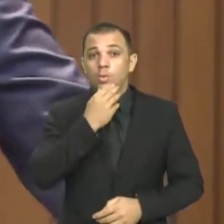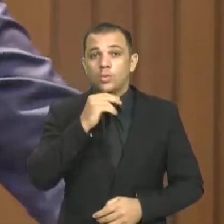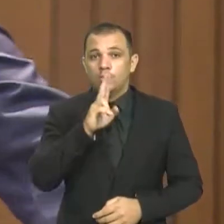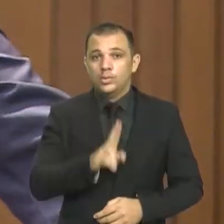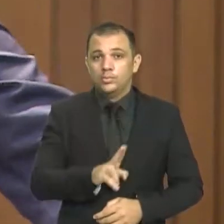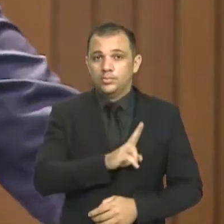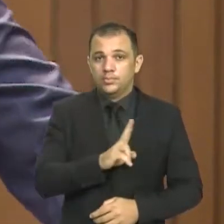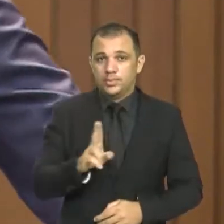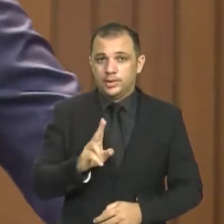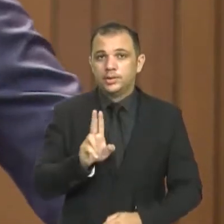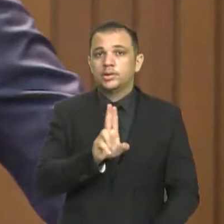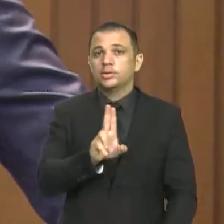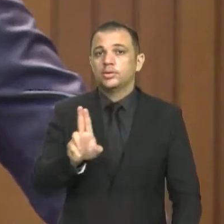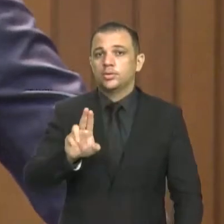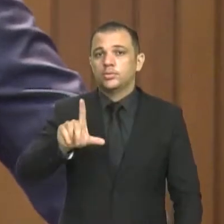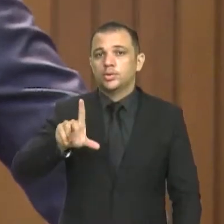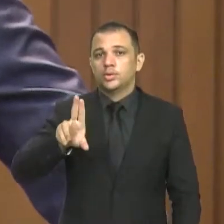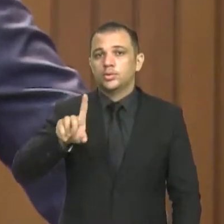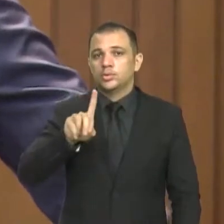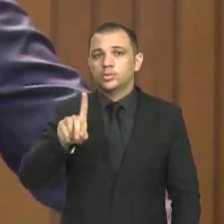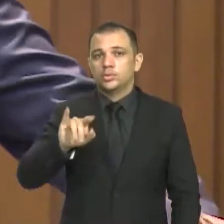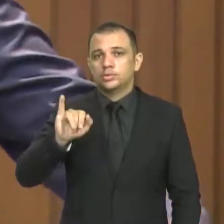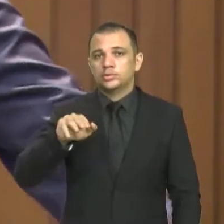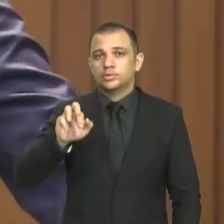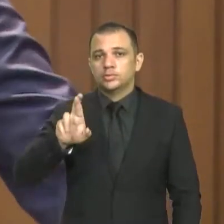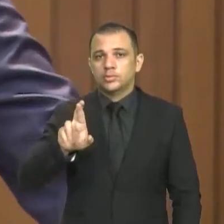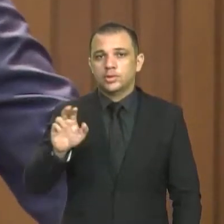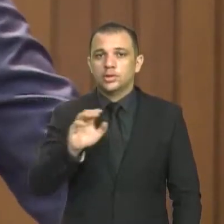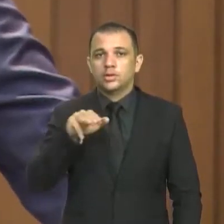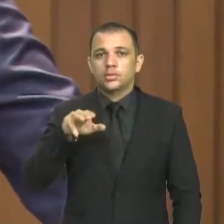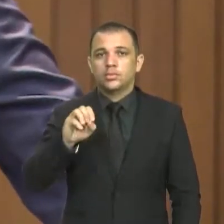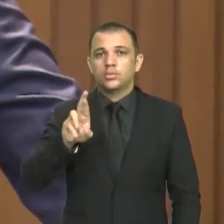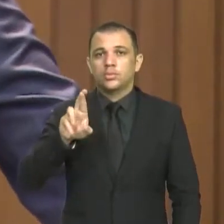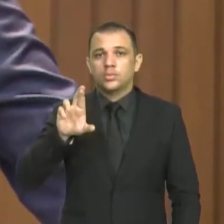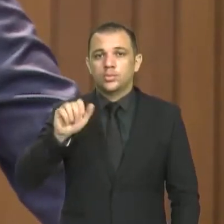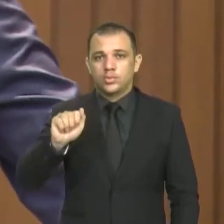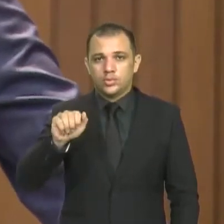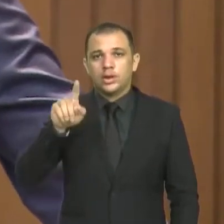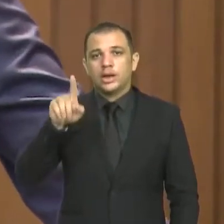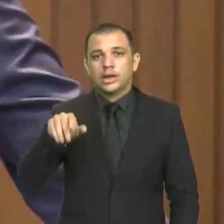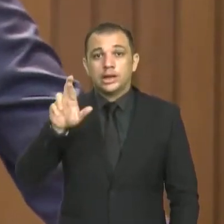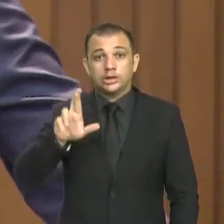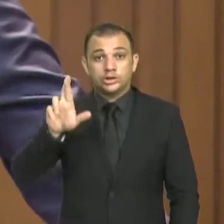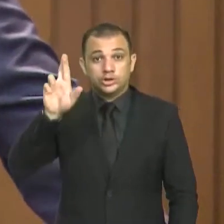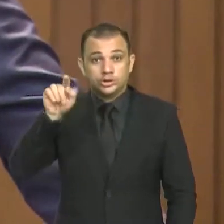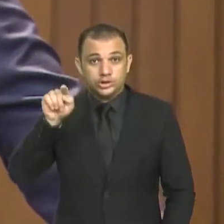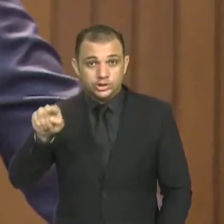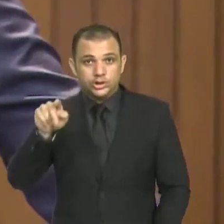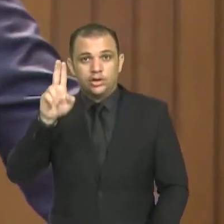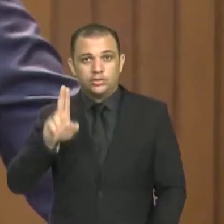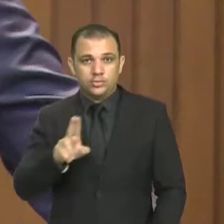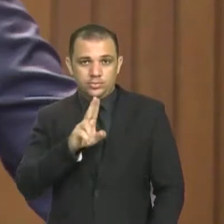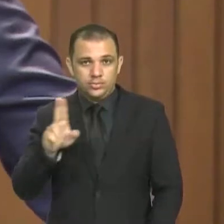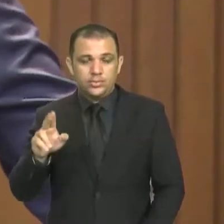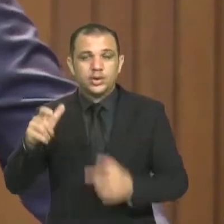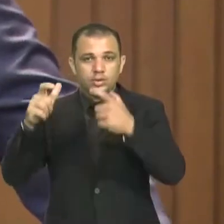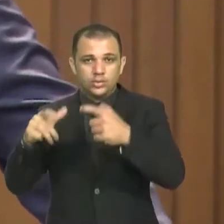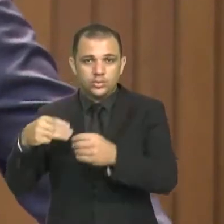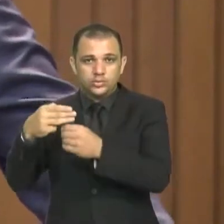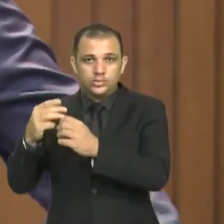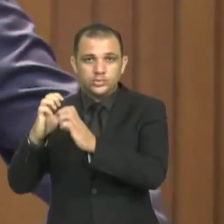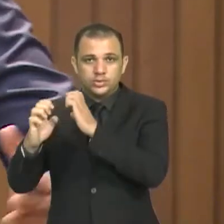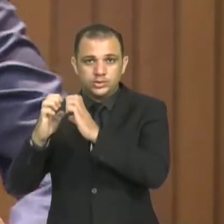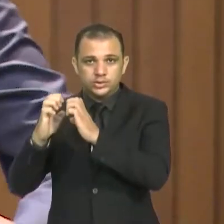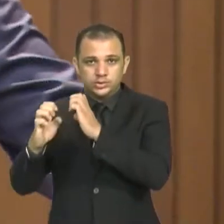padre Luzimar Moura, que era o pároco de Estreito e foi designado pelo